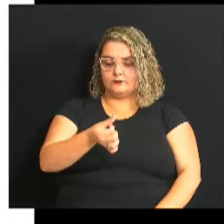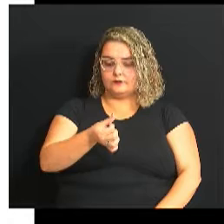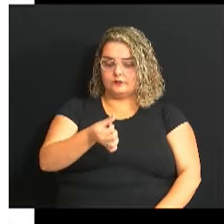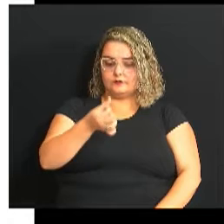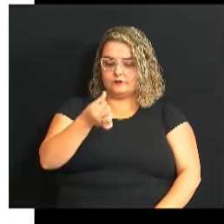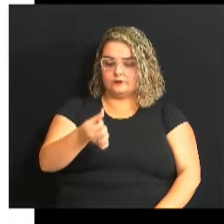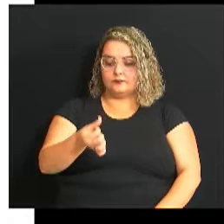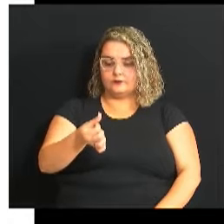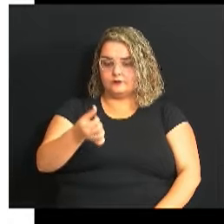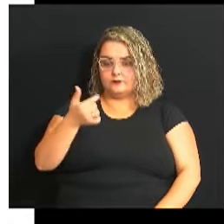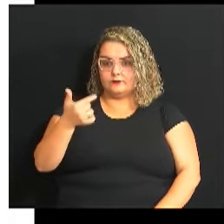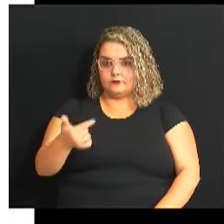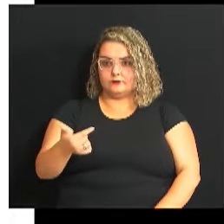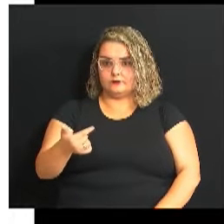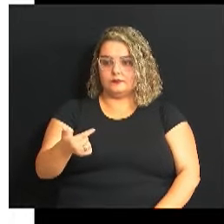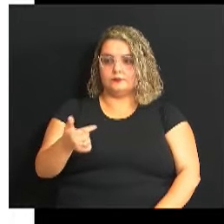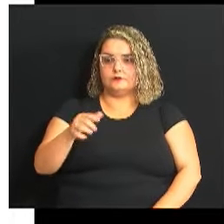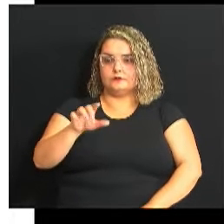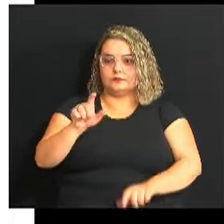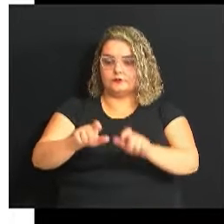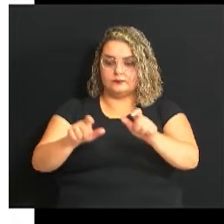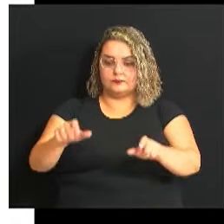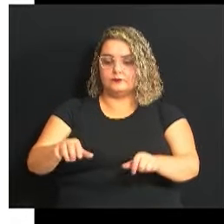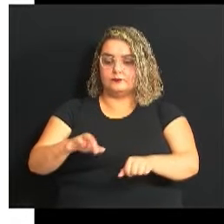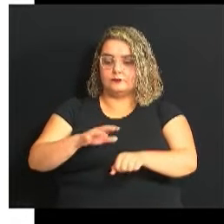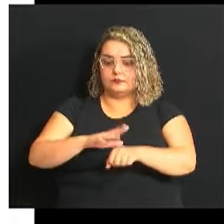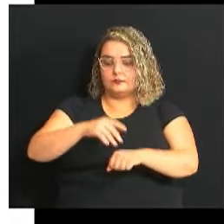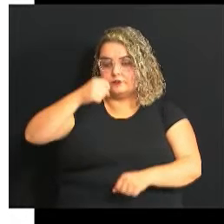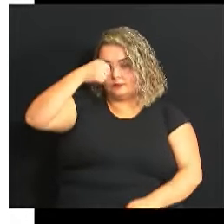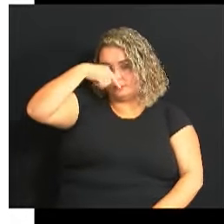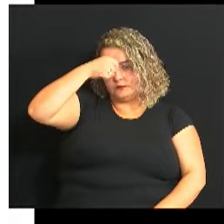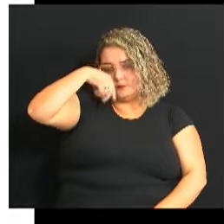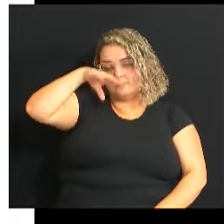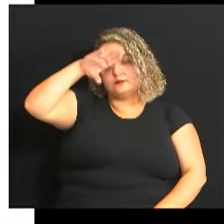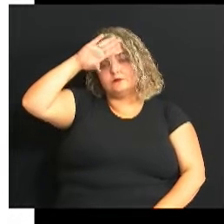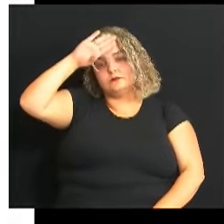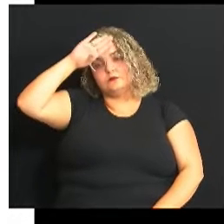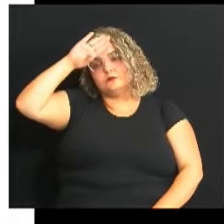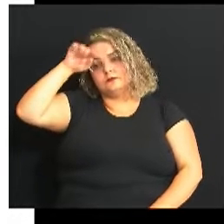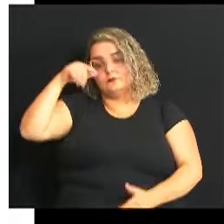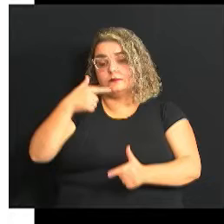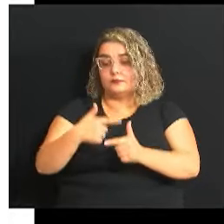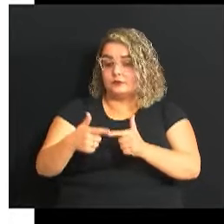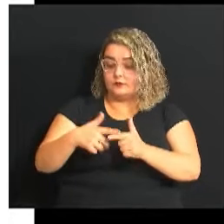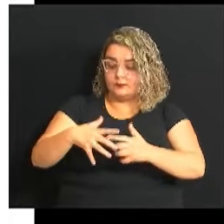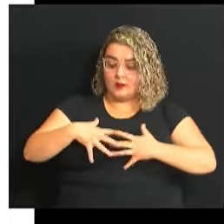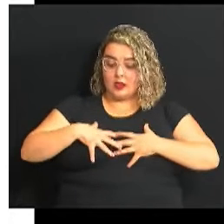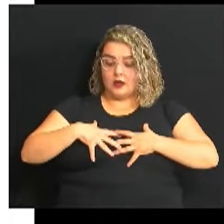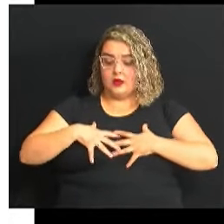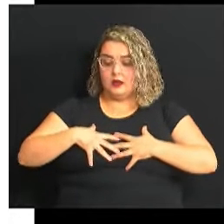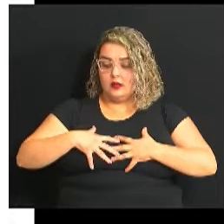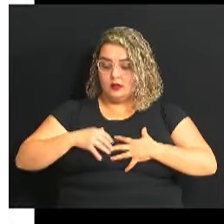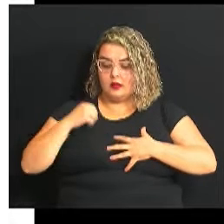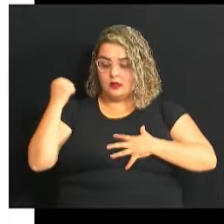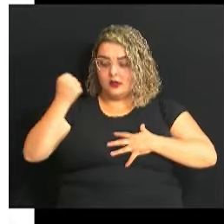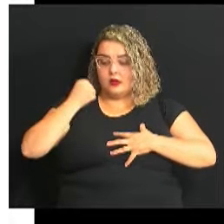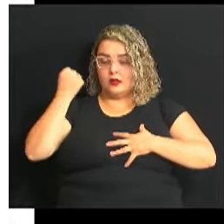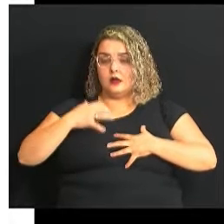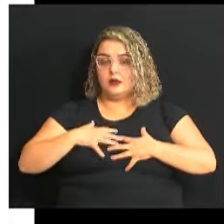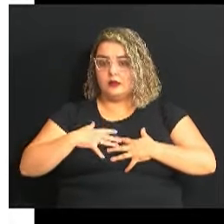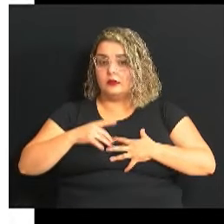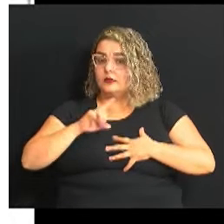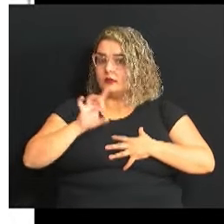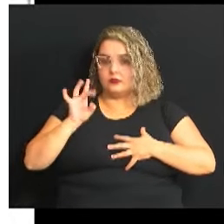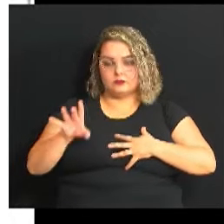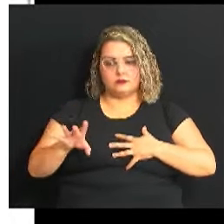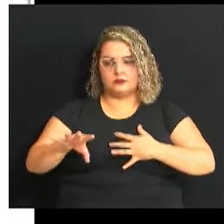3.662 pessoas com síndrome gripal ou síndrome respiratória aguda grave. Não é necessariamente só a Covid.